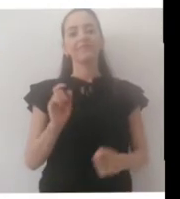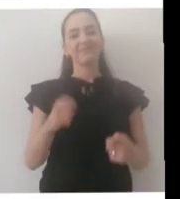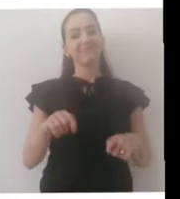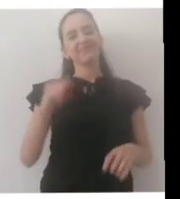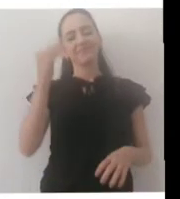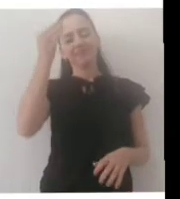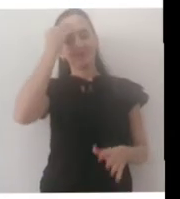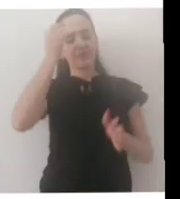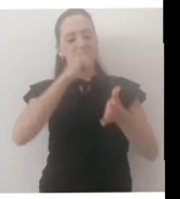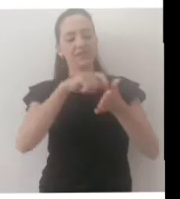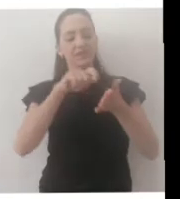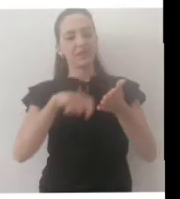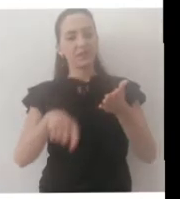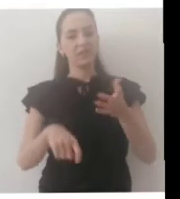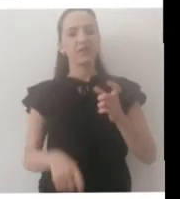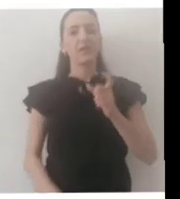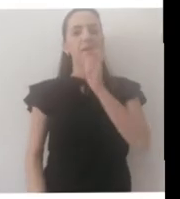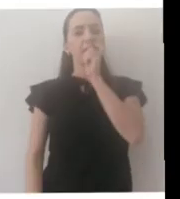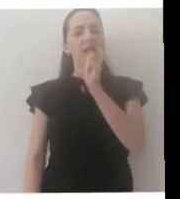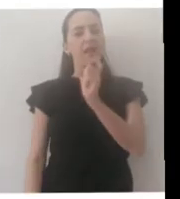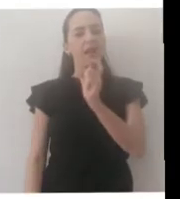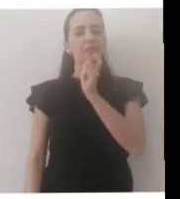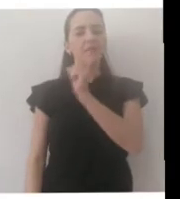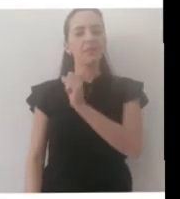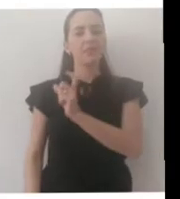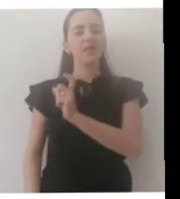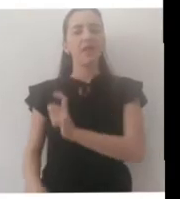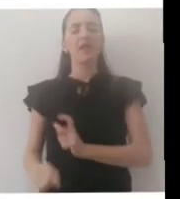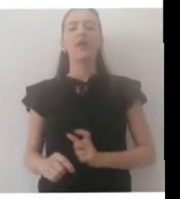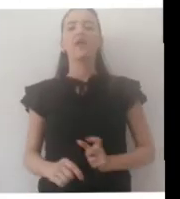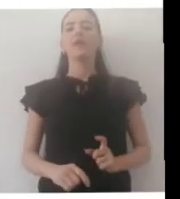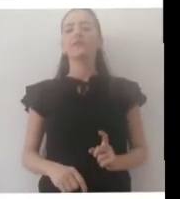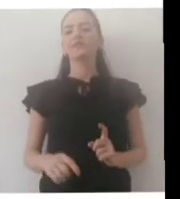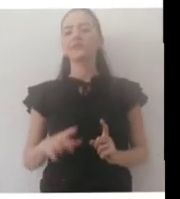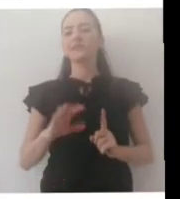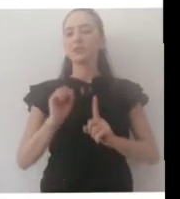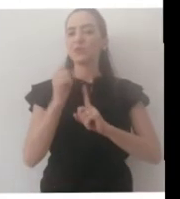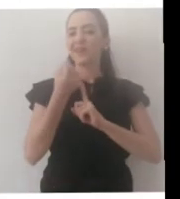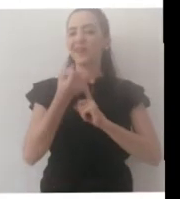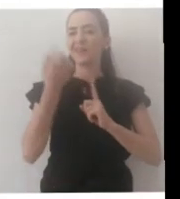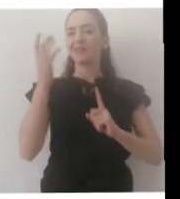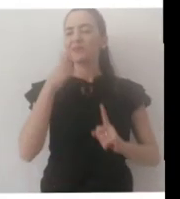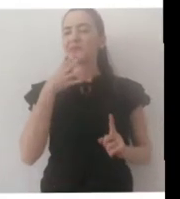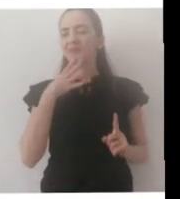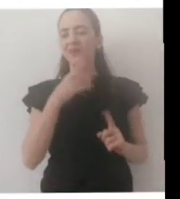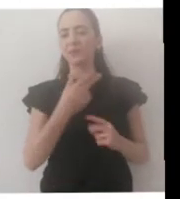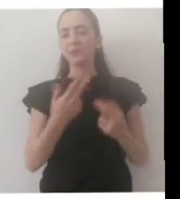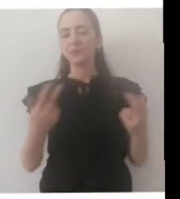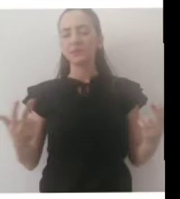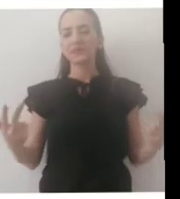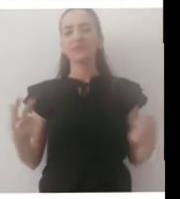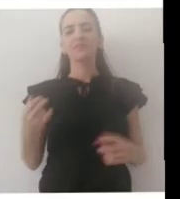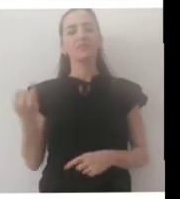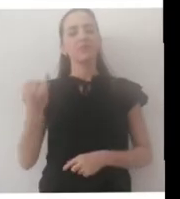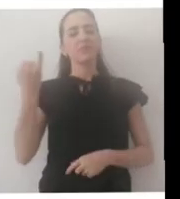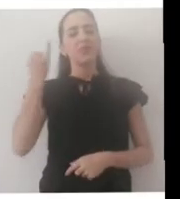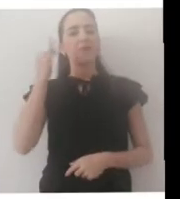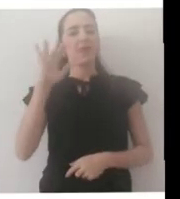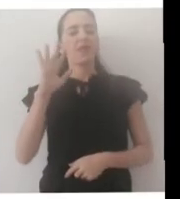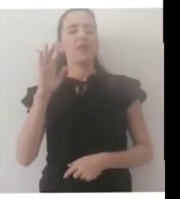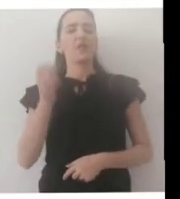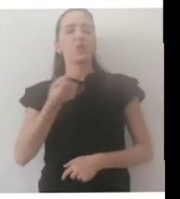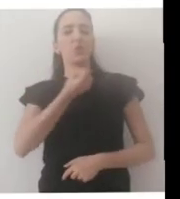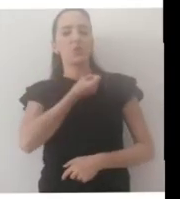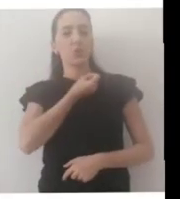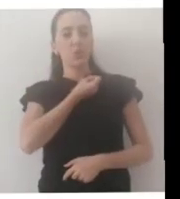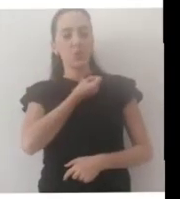Pega isso, anota, escreve que palavras, o conhecimento social é importante, mas